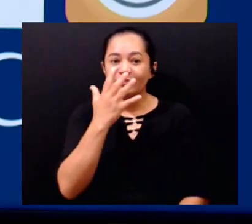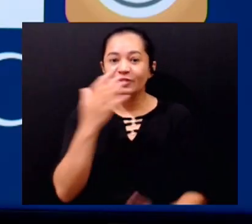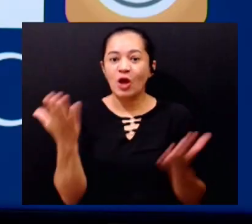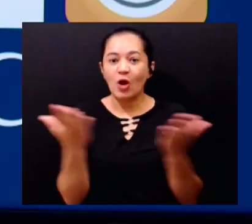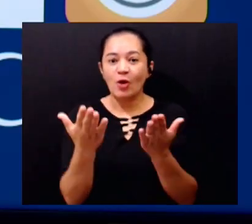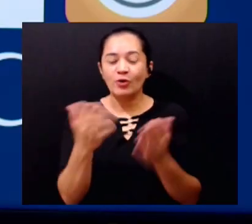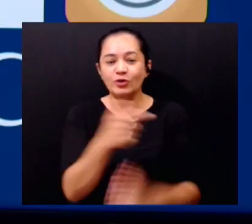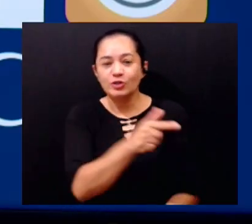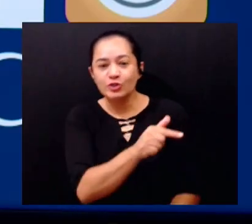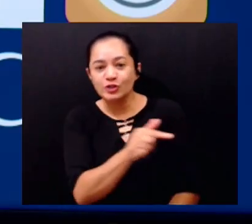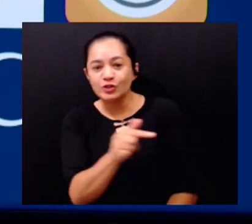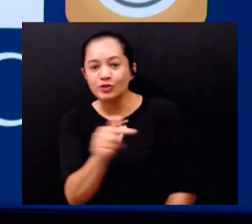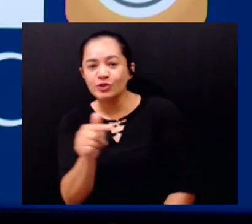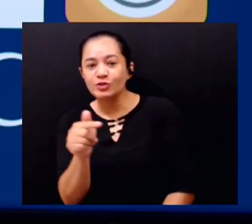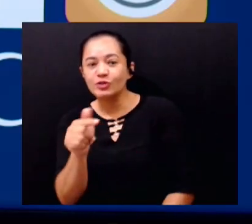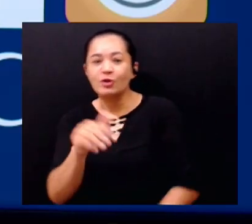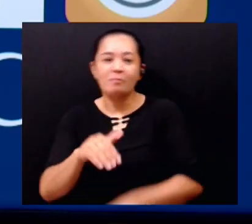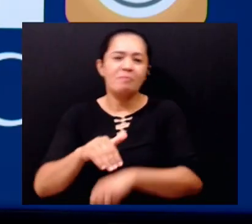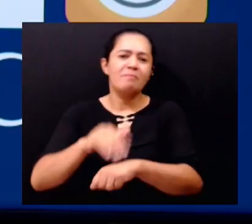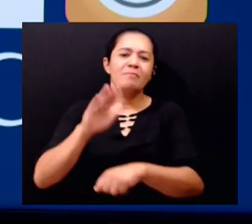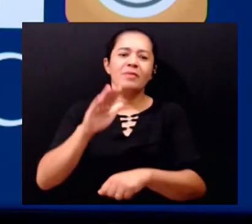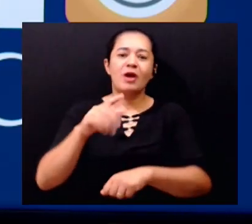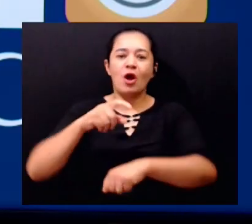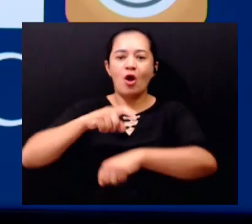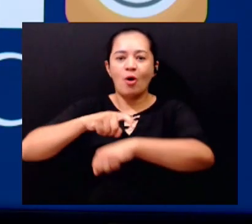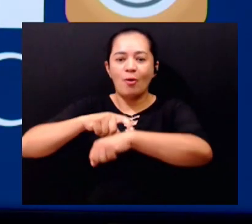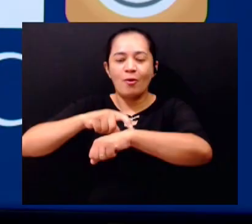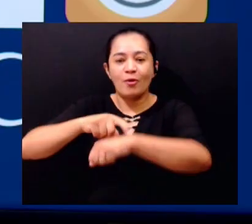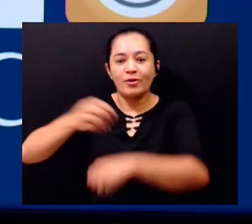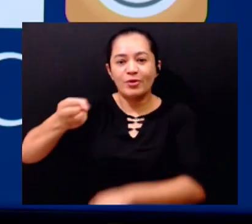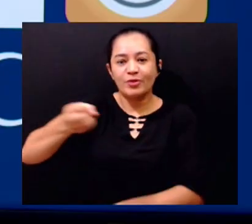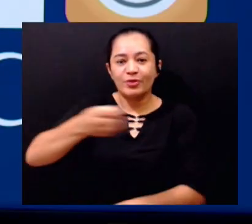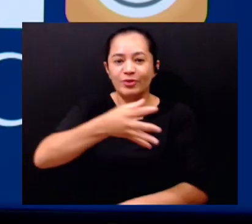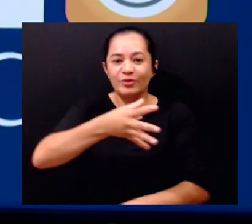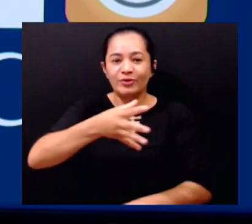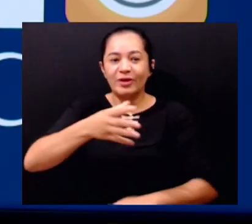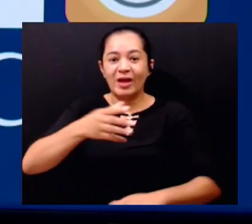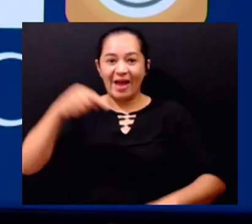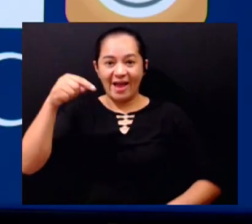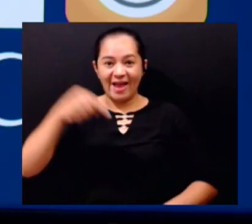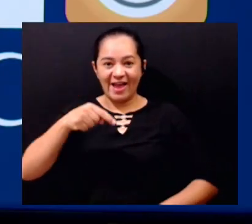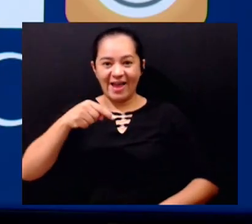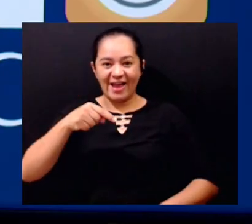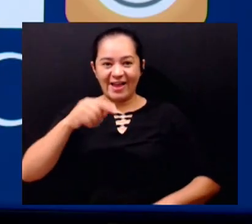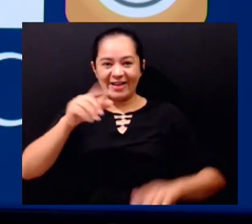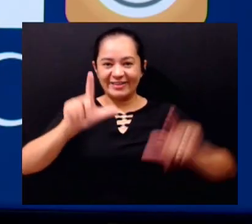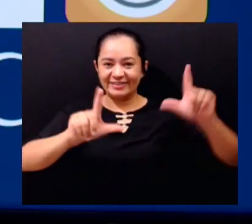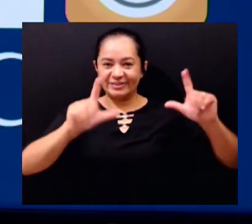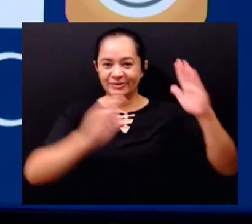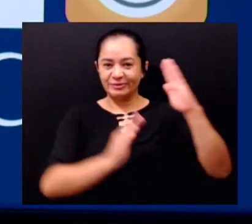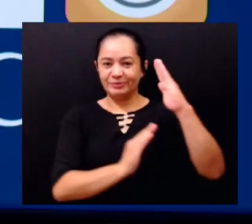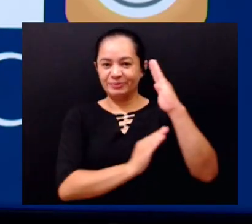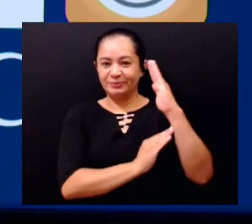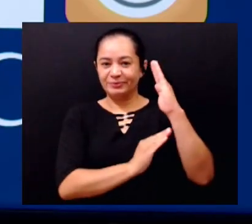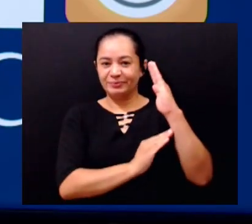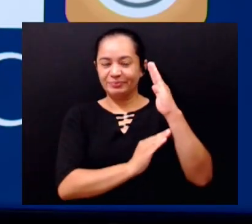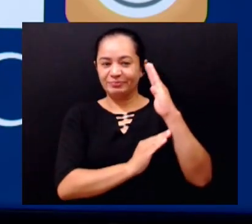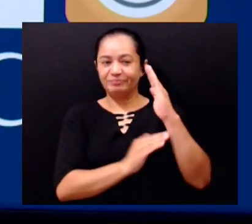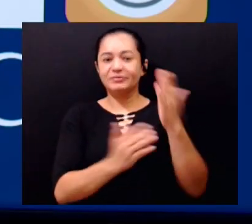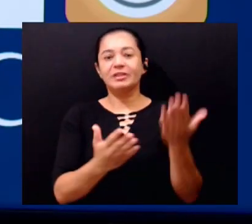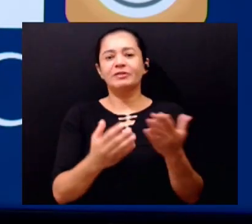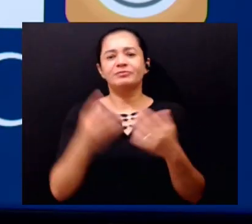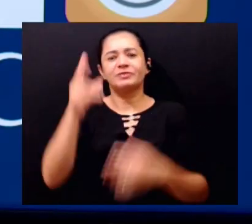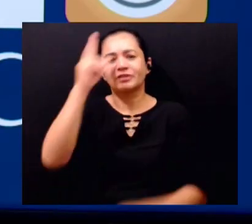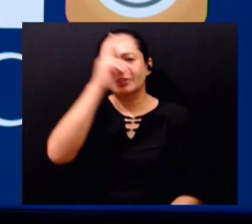uma semana em horário novo aqui do Estúdio Câmara. Olha, falando sobre quadrinhos, eu quero te perguntar, o